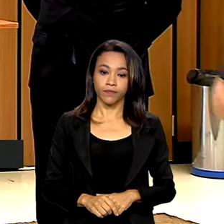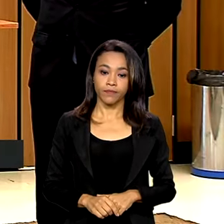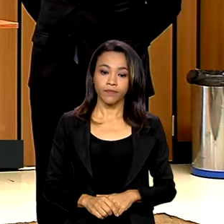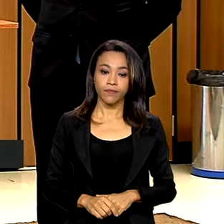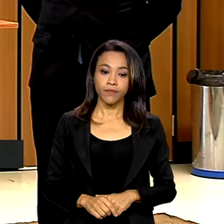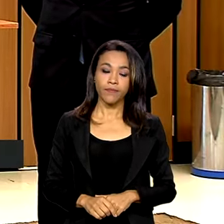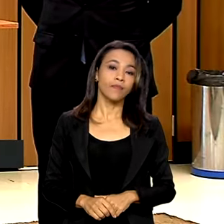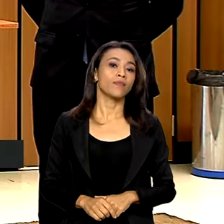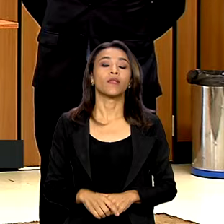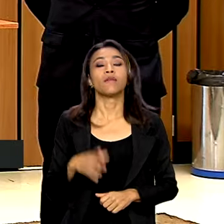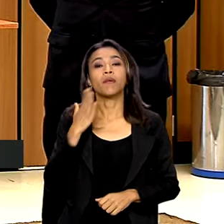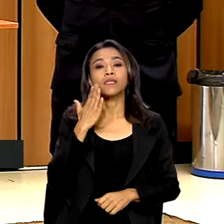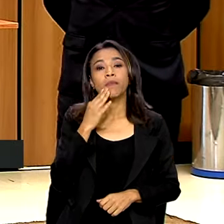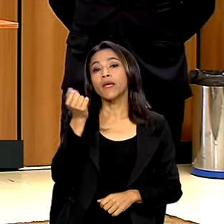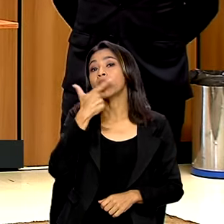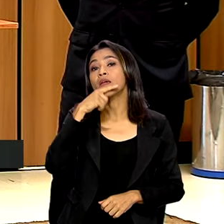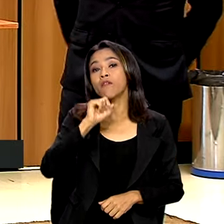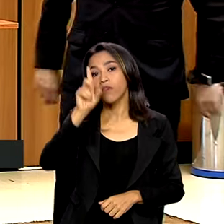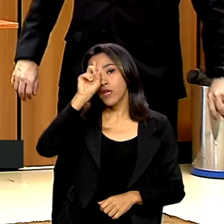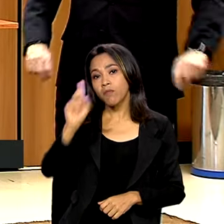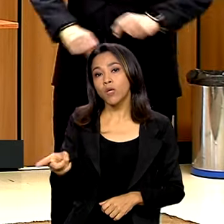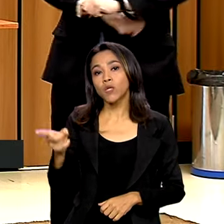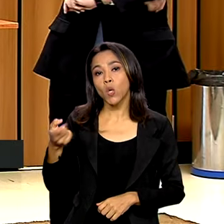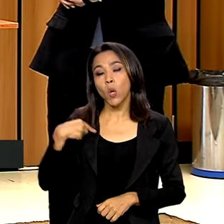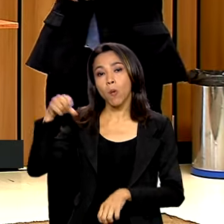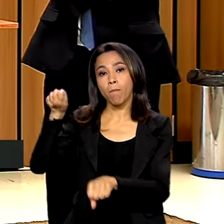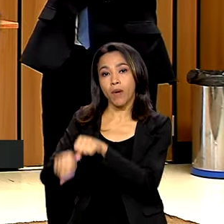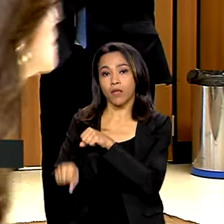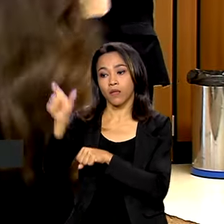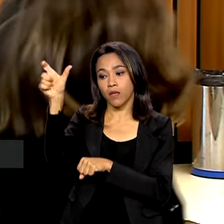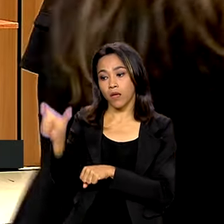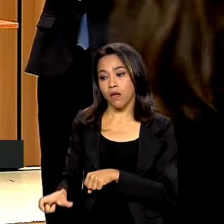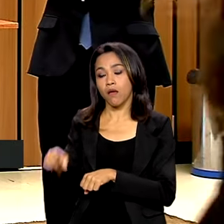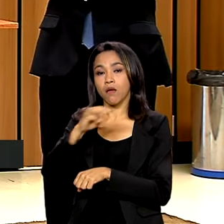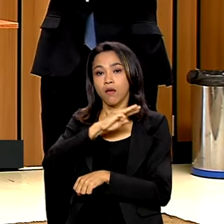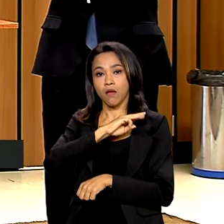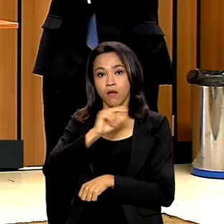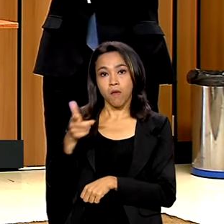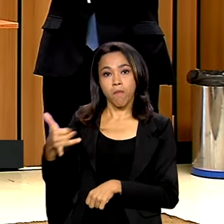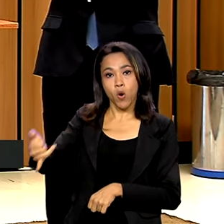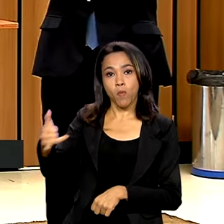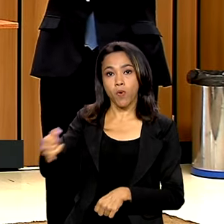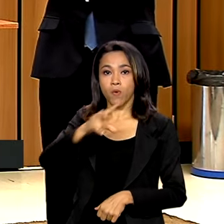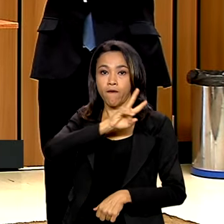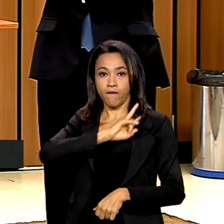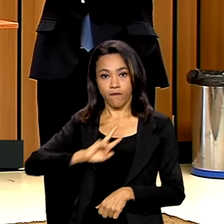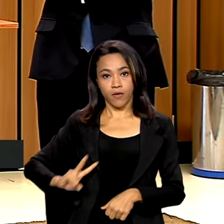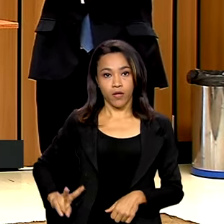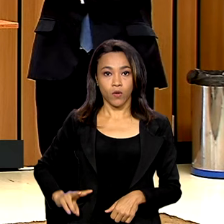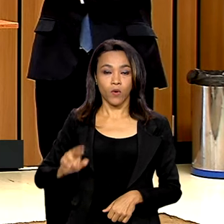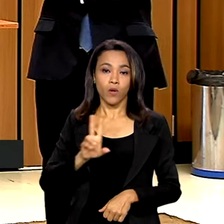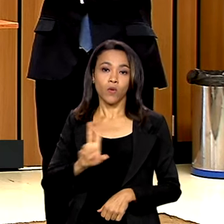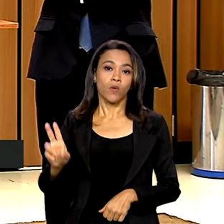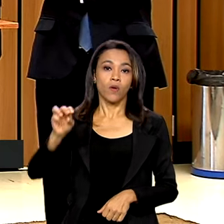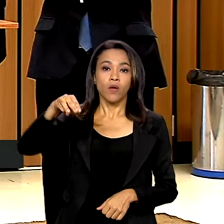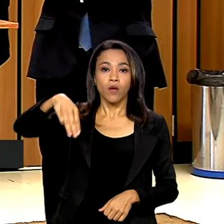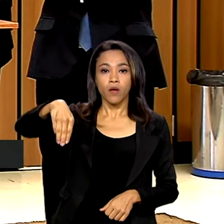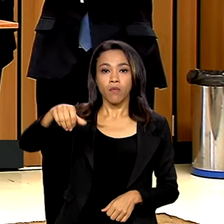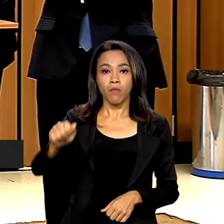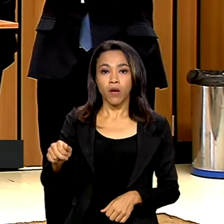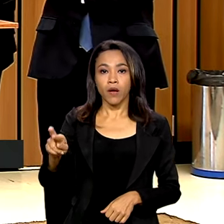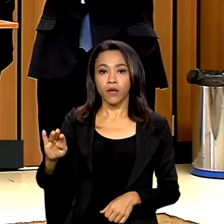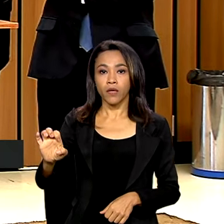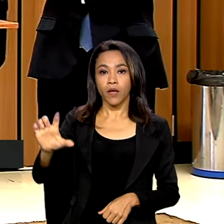a identificação dos mandantes do crime, do assassinato de Marielle Franco e do